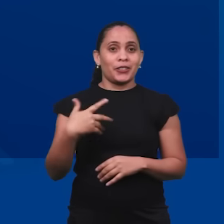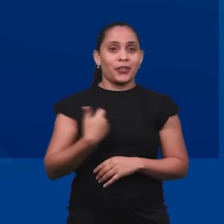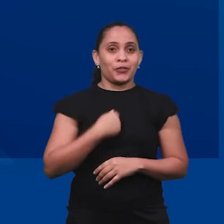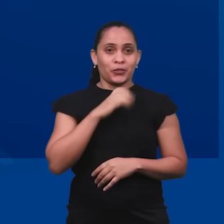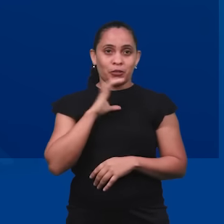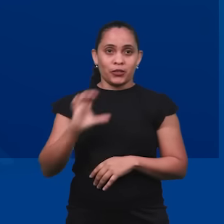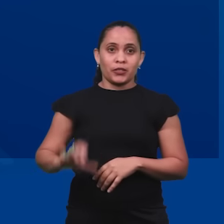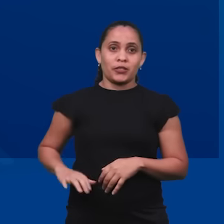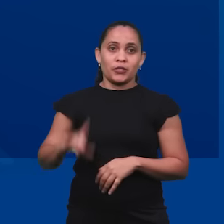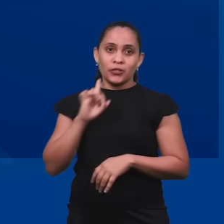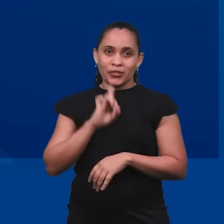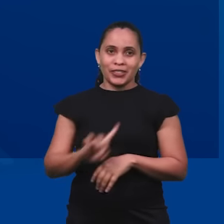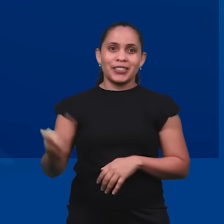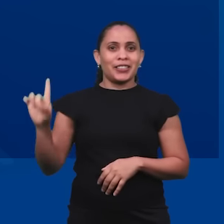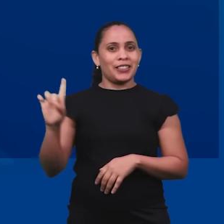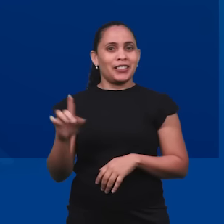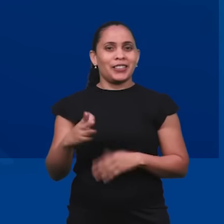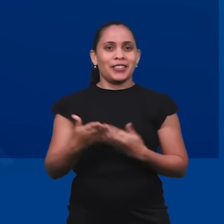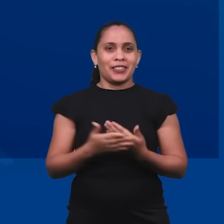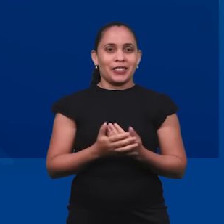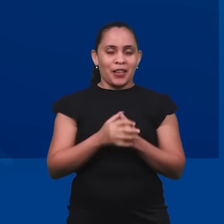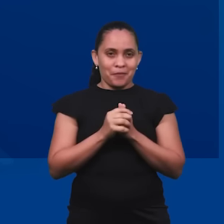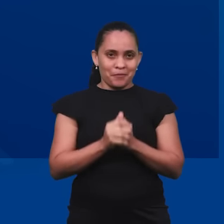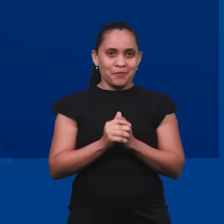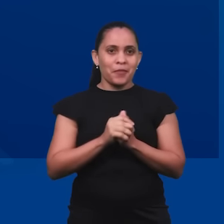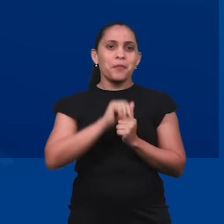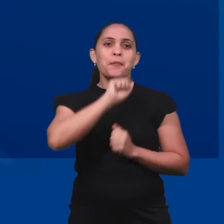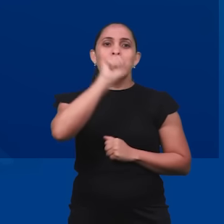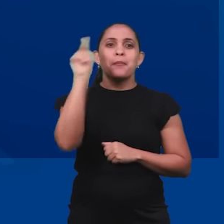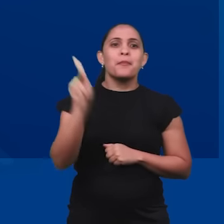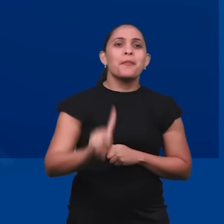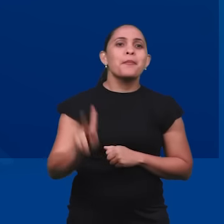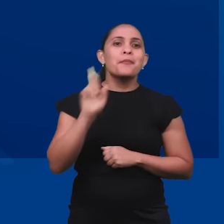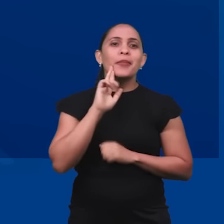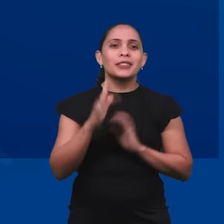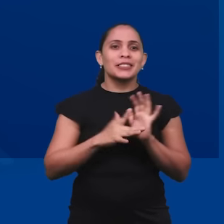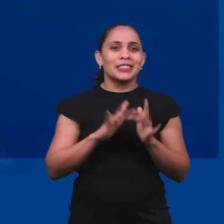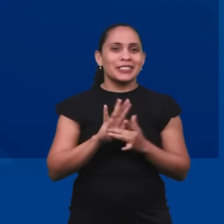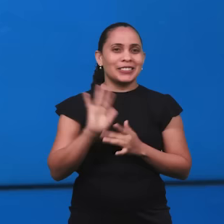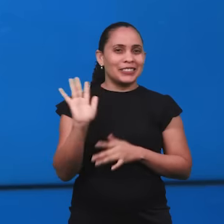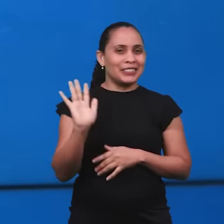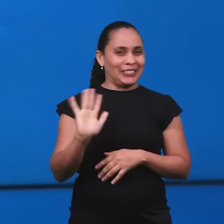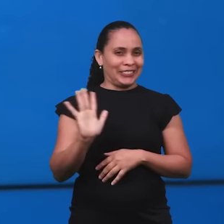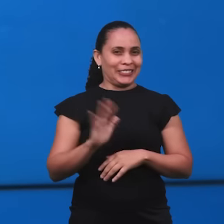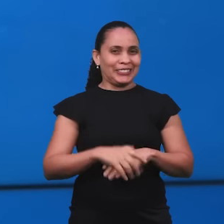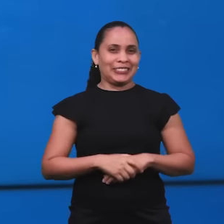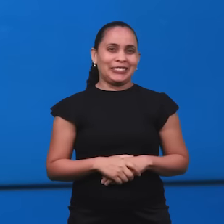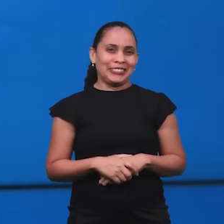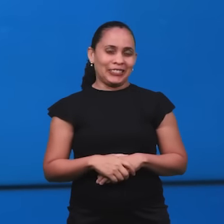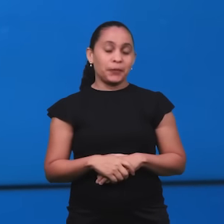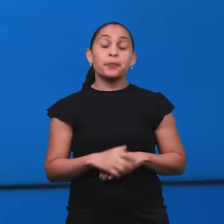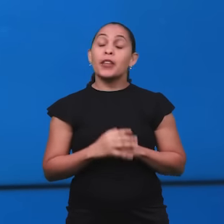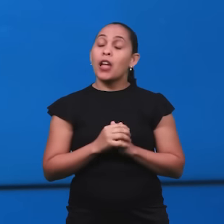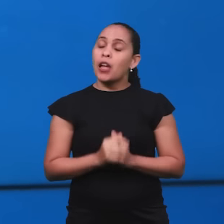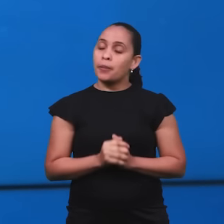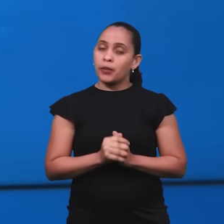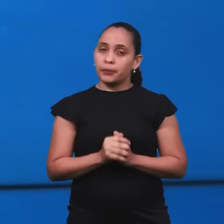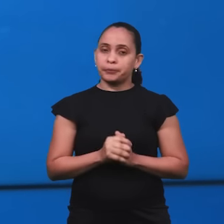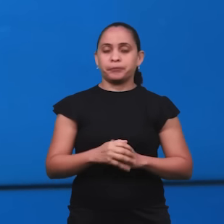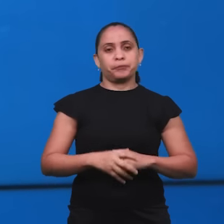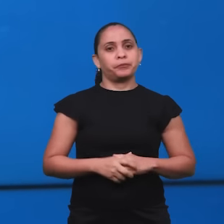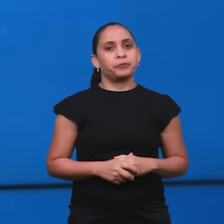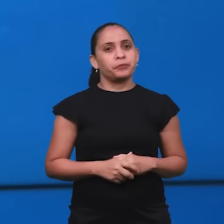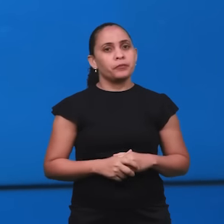o Senhor. Amém. A paz do Senhor Jesus. Amém, crianças. Na verdade,